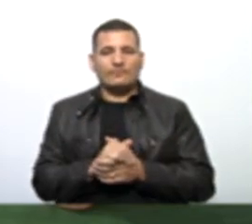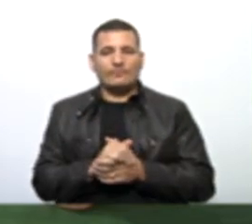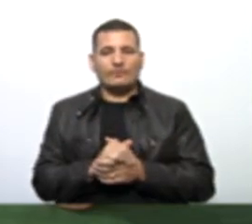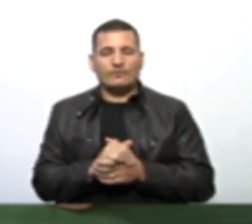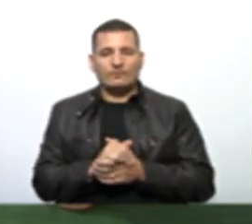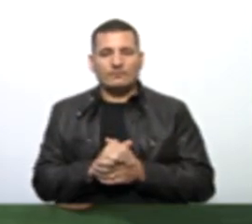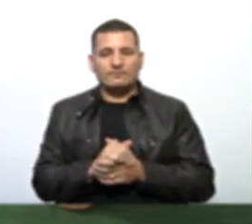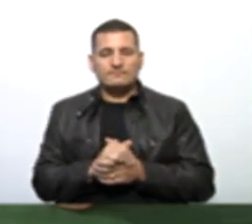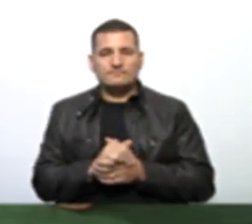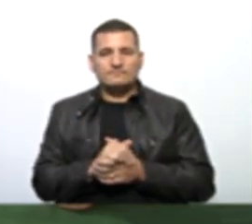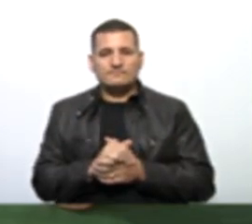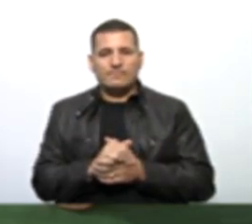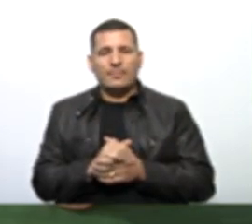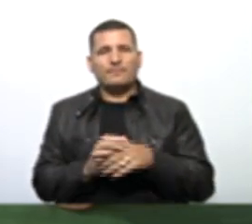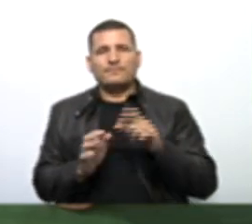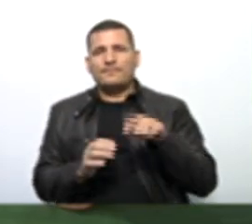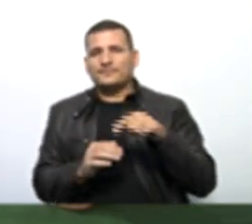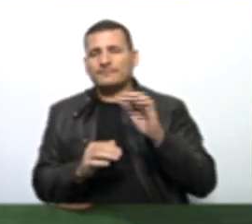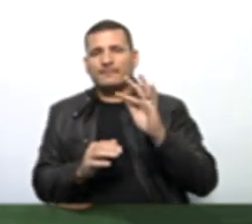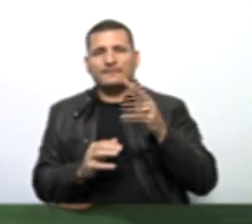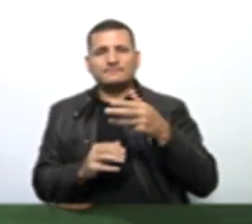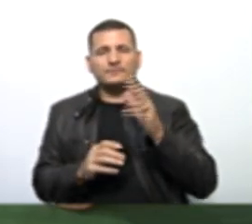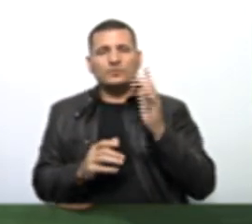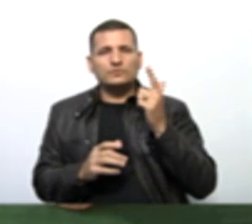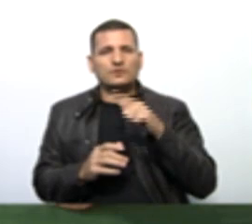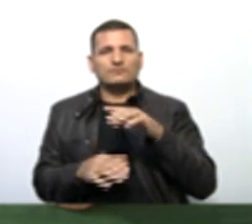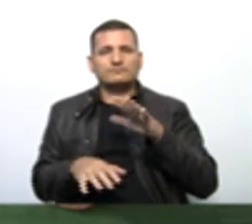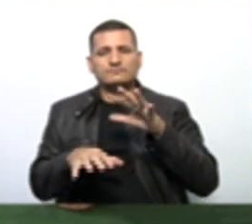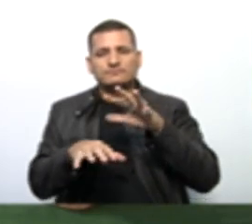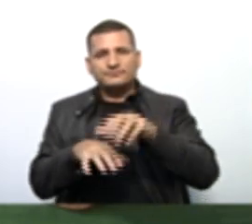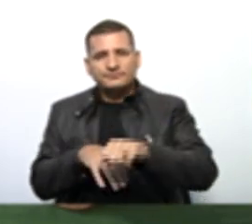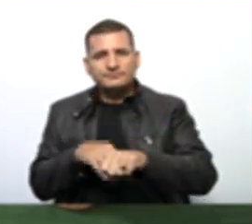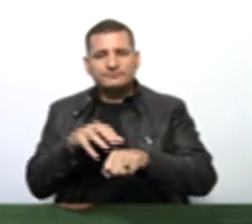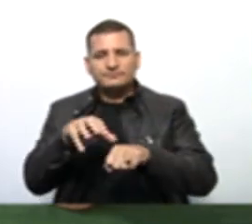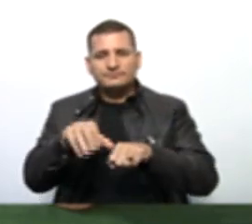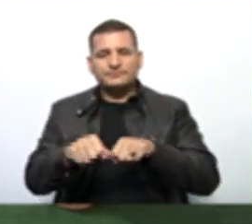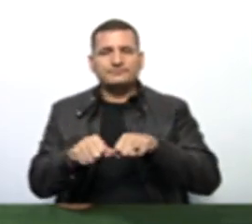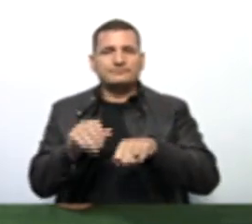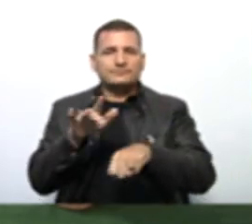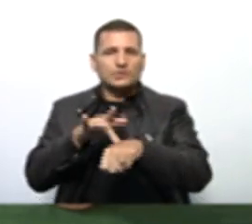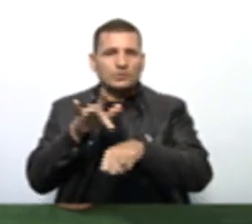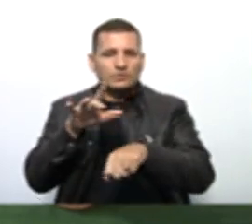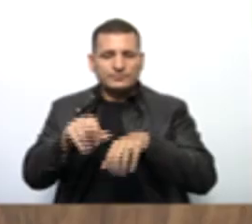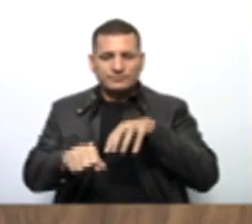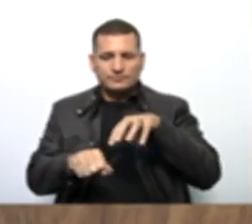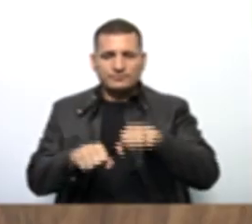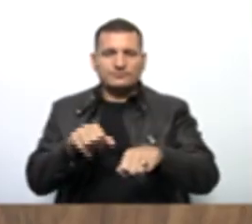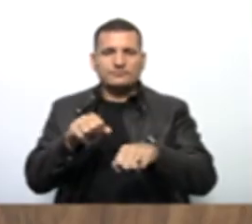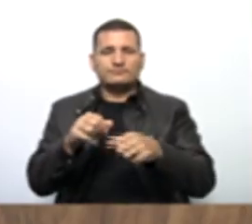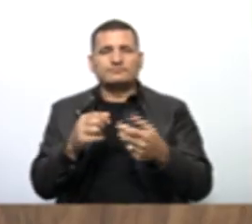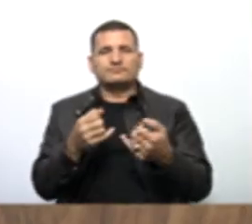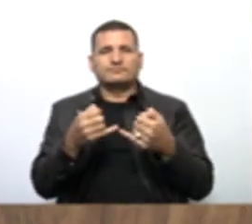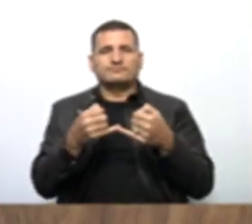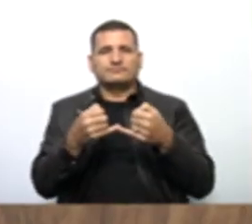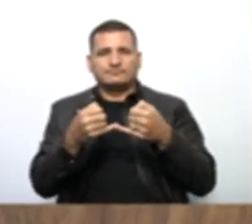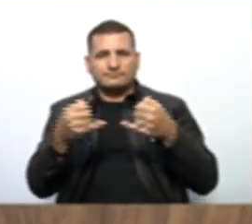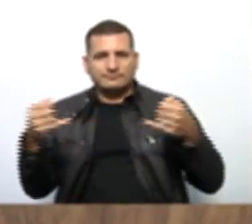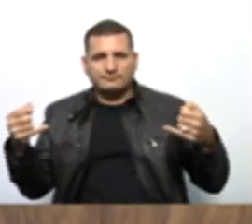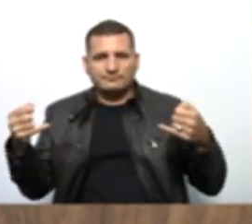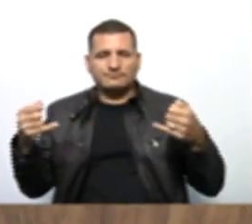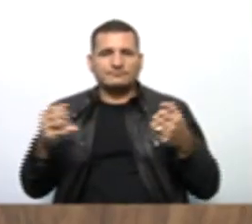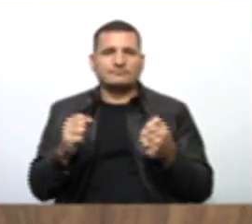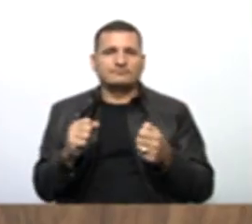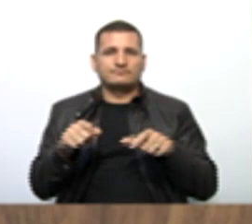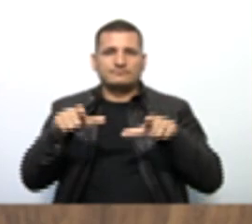é tudo aquilo que a gente consegue pegar consegue apalpar nessa nossa infraestrutura na action são os cabos enfim a